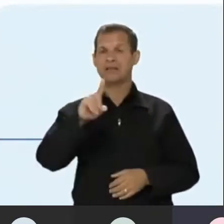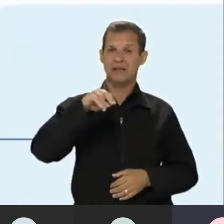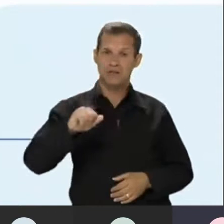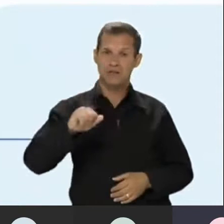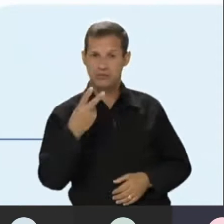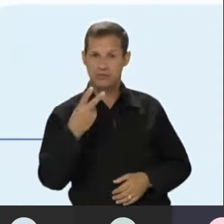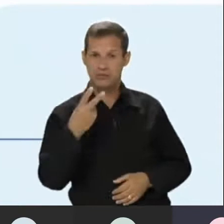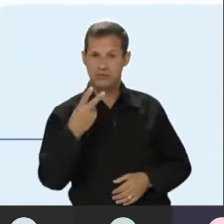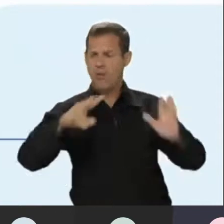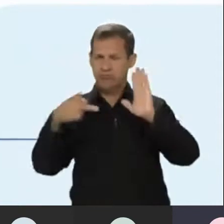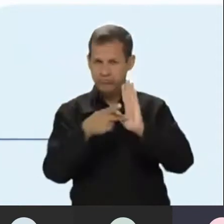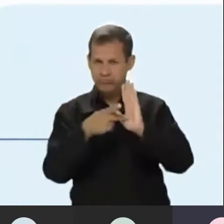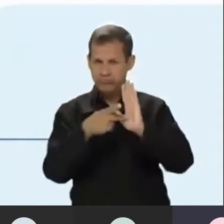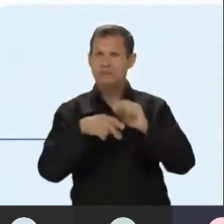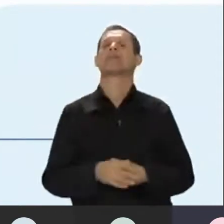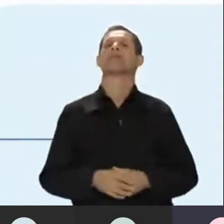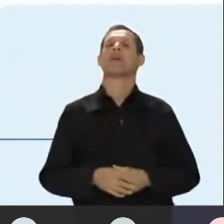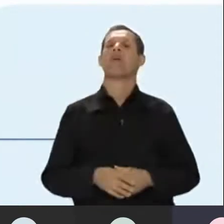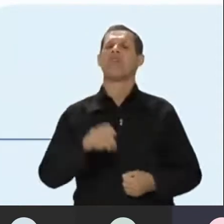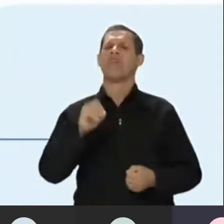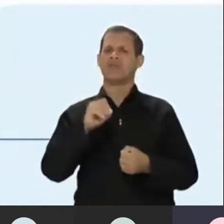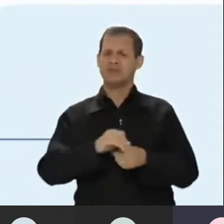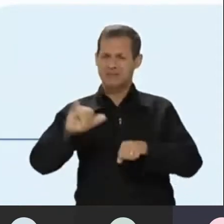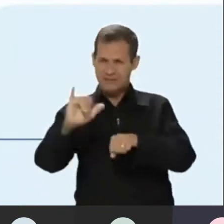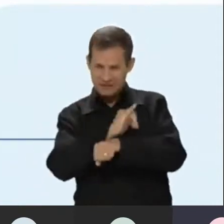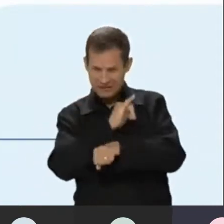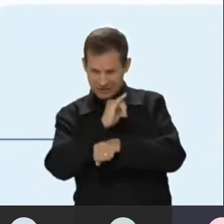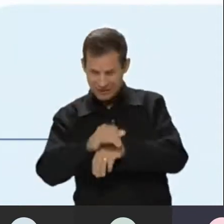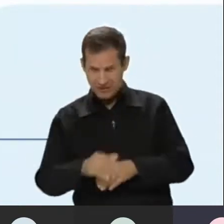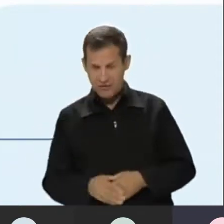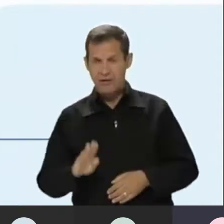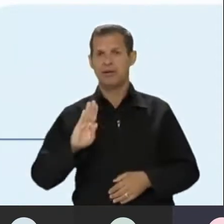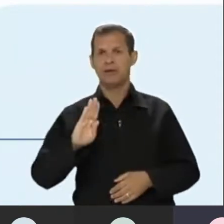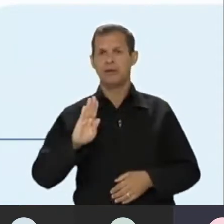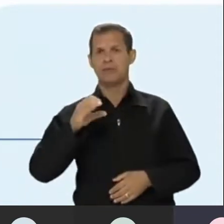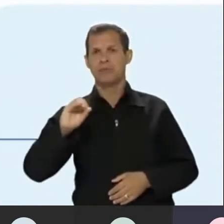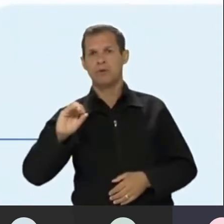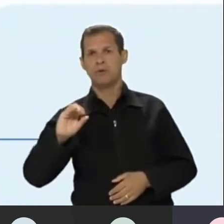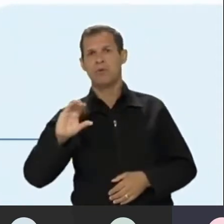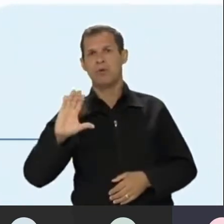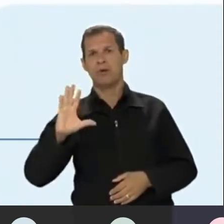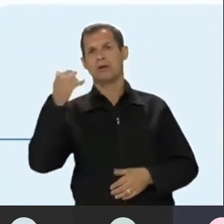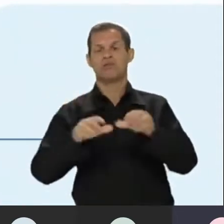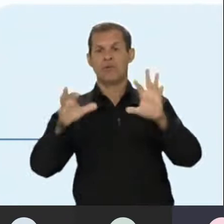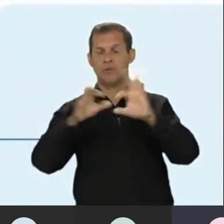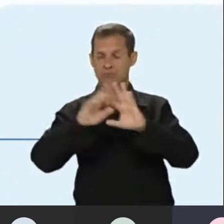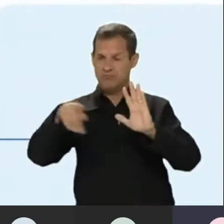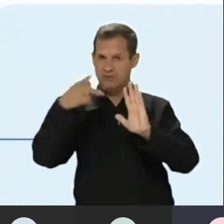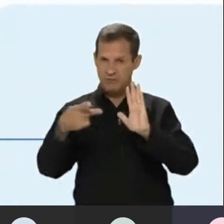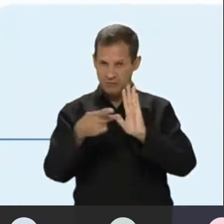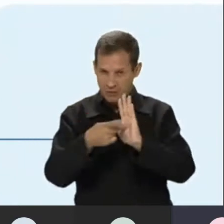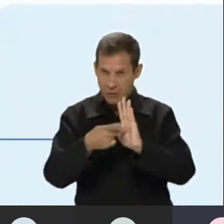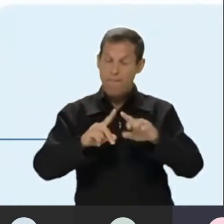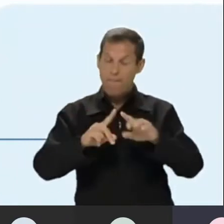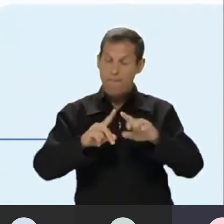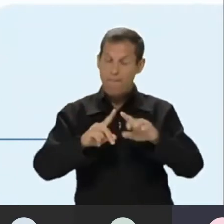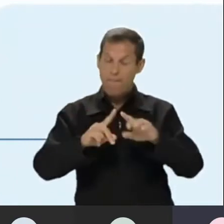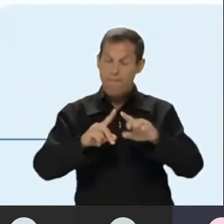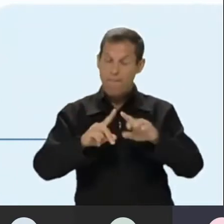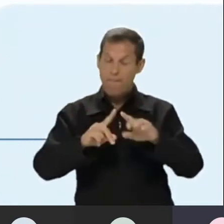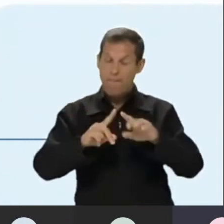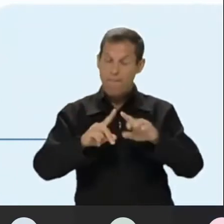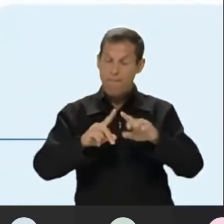retas, que cai na 2, é uma zona de ventilação. Então, é necessário promover estratégias bioclimáticas que estejam relacionadas à